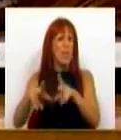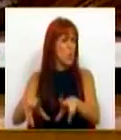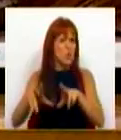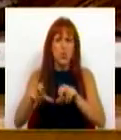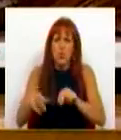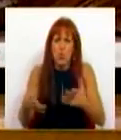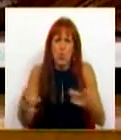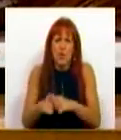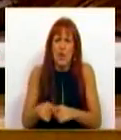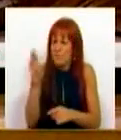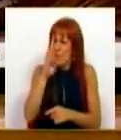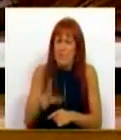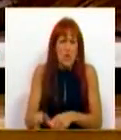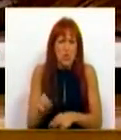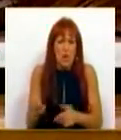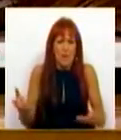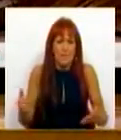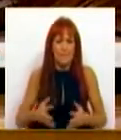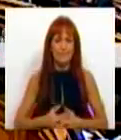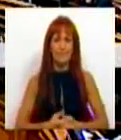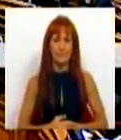nunca implementados.